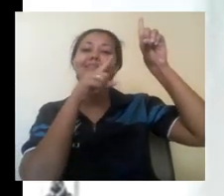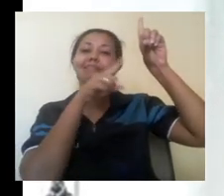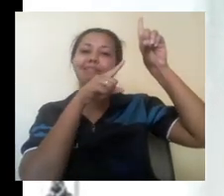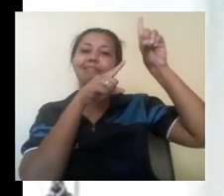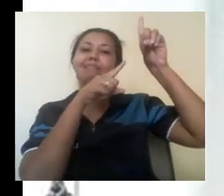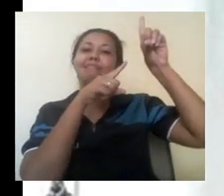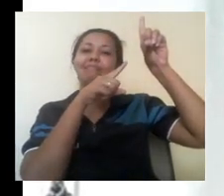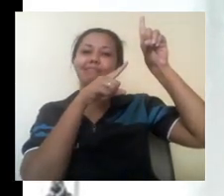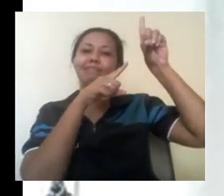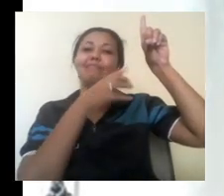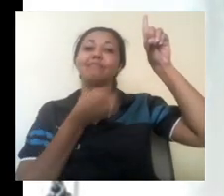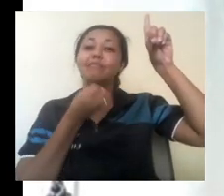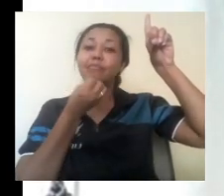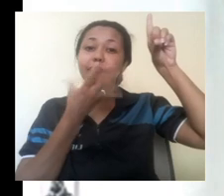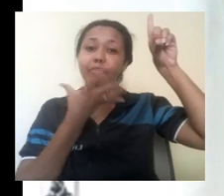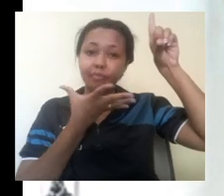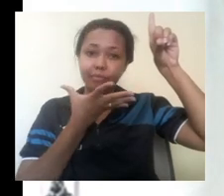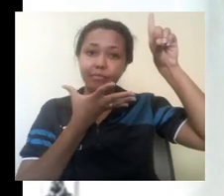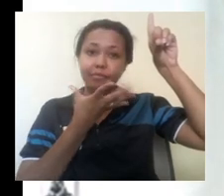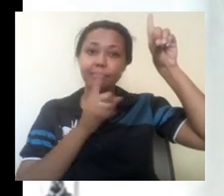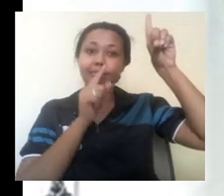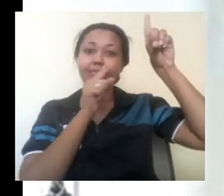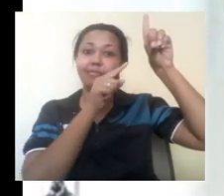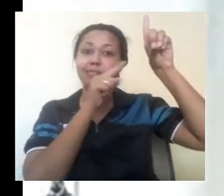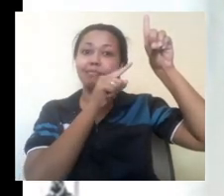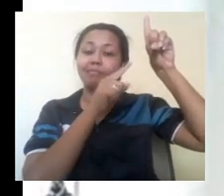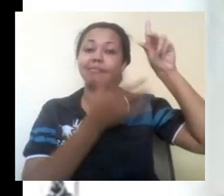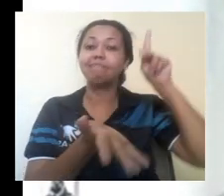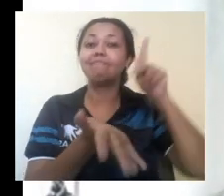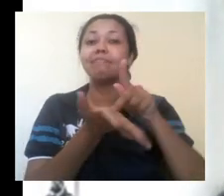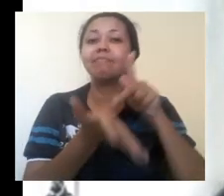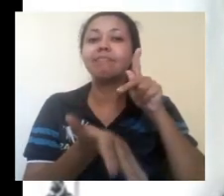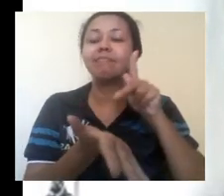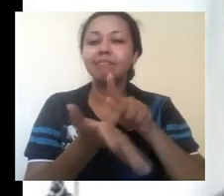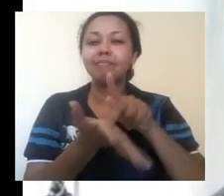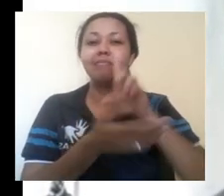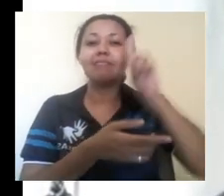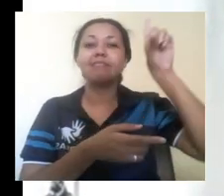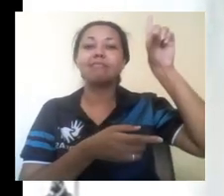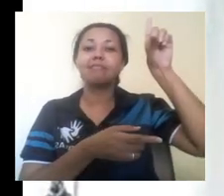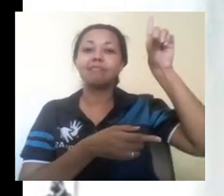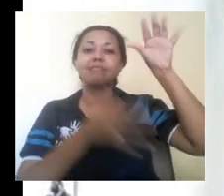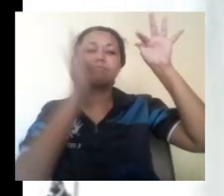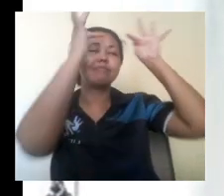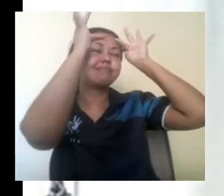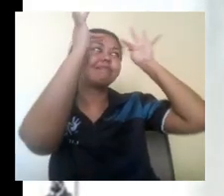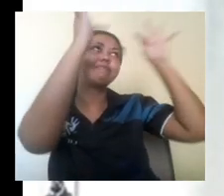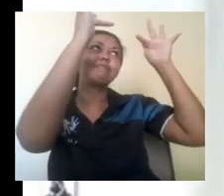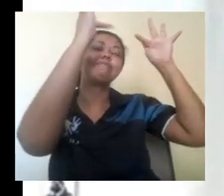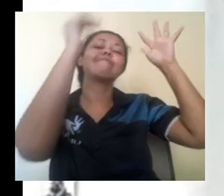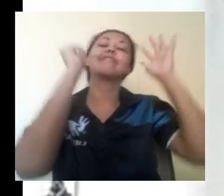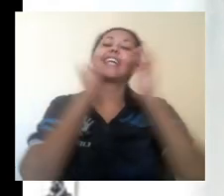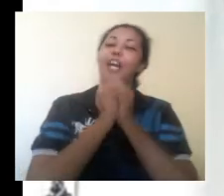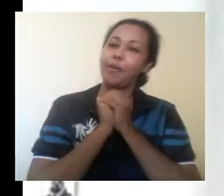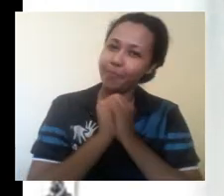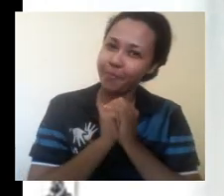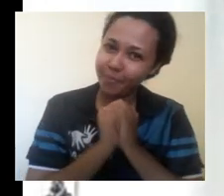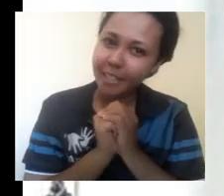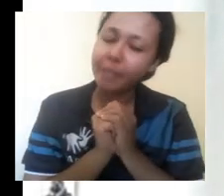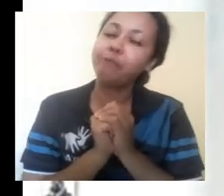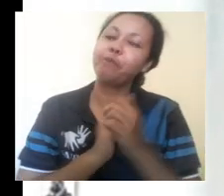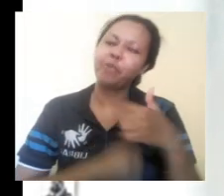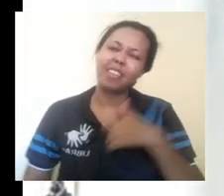bom, Ele é verdadeiro e Ele é fiel. Amém. Eu quero ser capaz, né? Eu digo